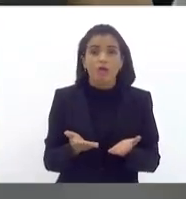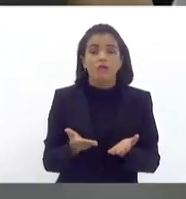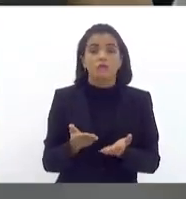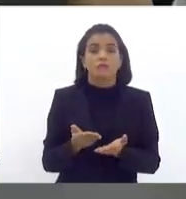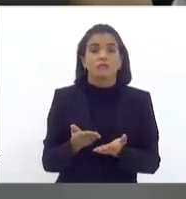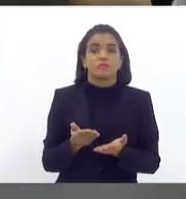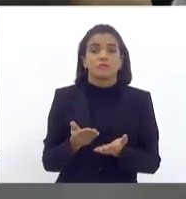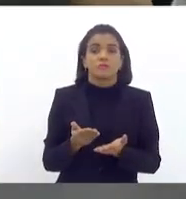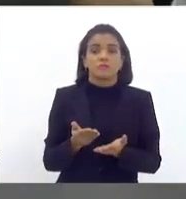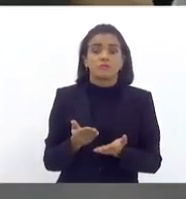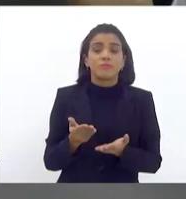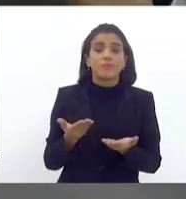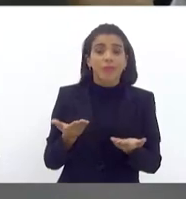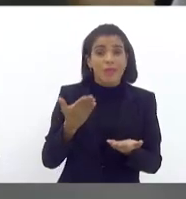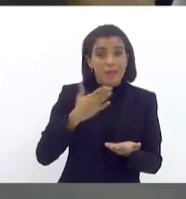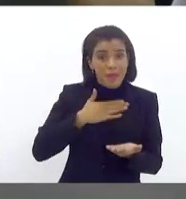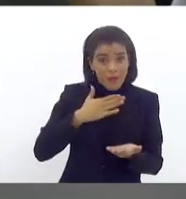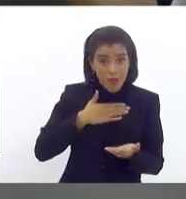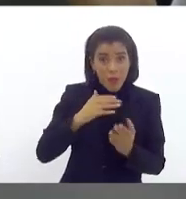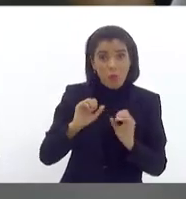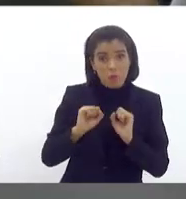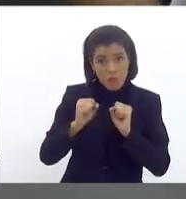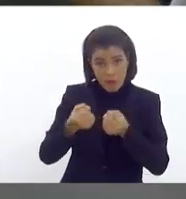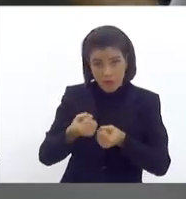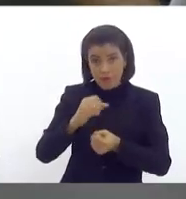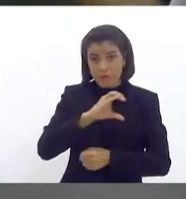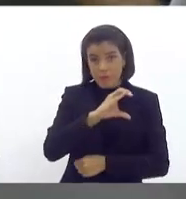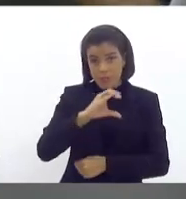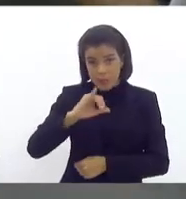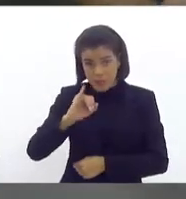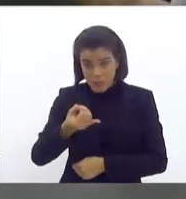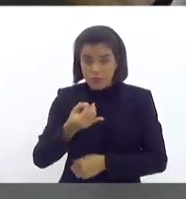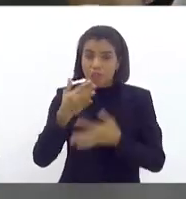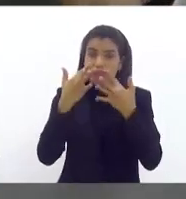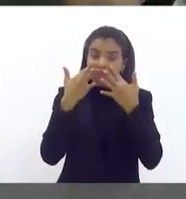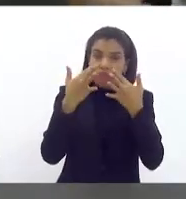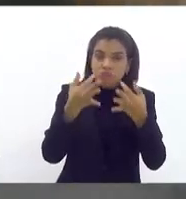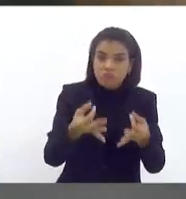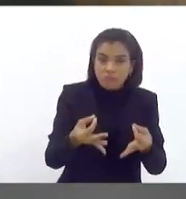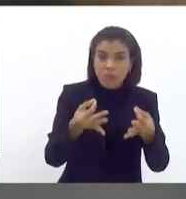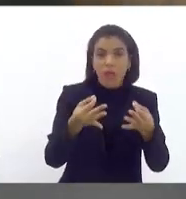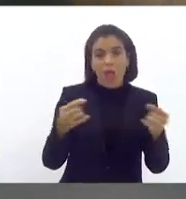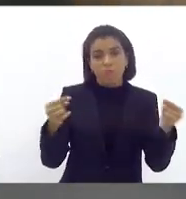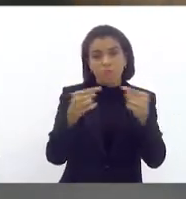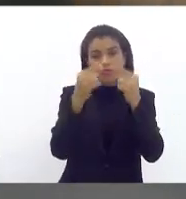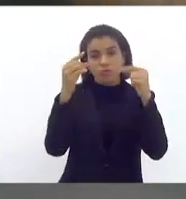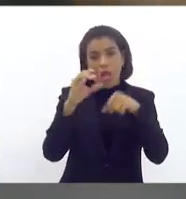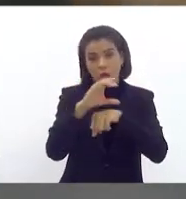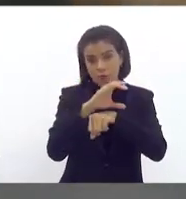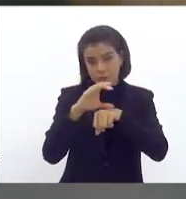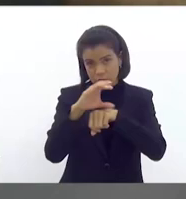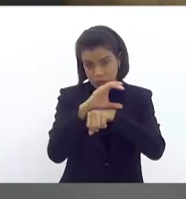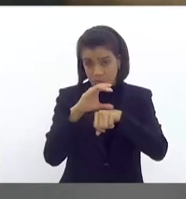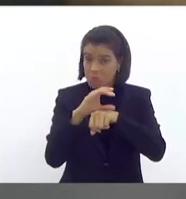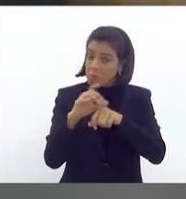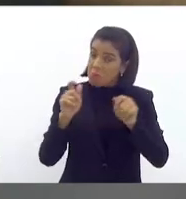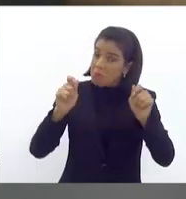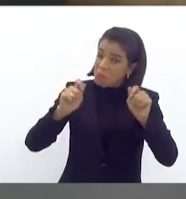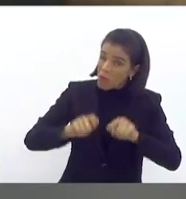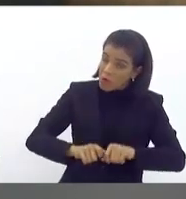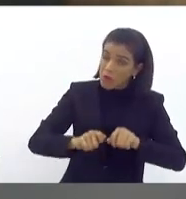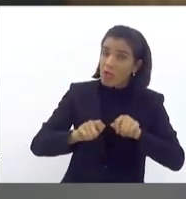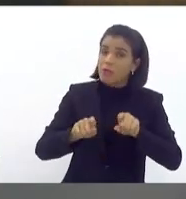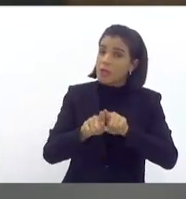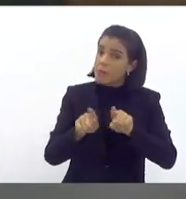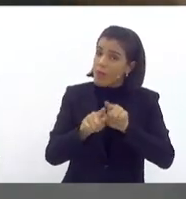para ir aqui. Então, eu defendo que a CCJ se atente à constitucionalidade, podendo acatar